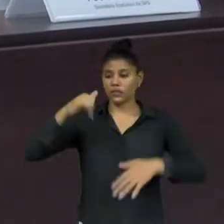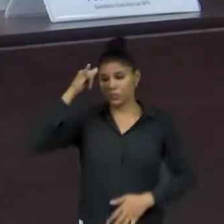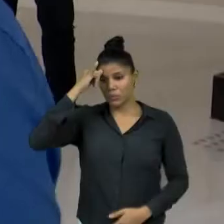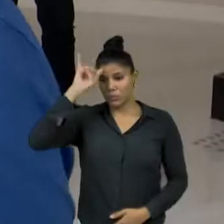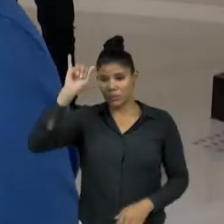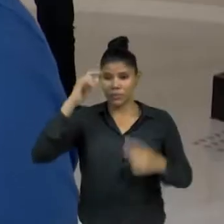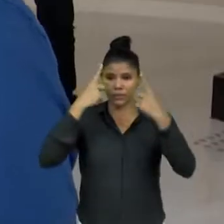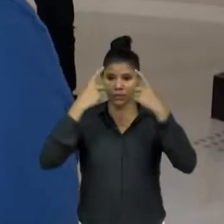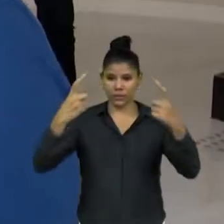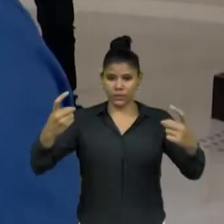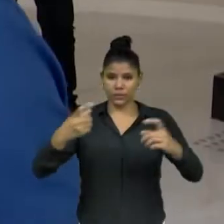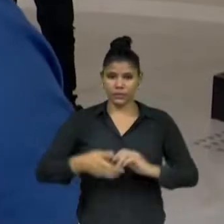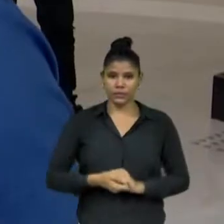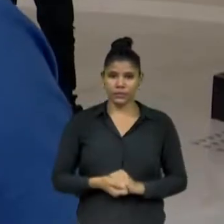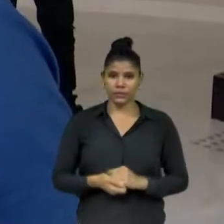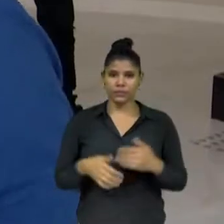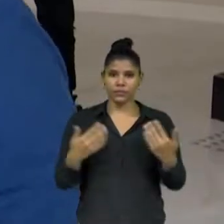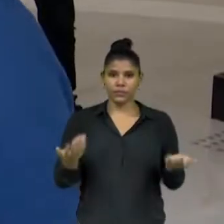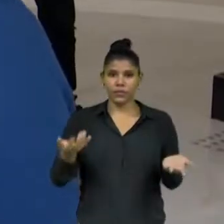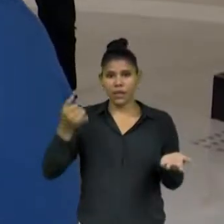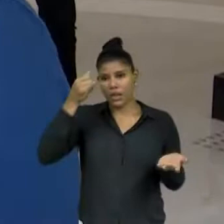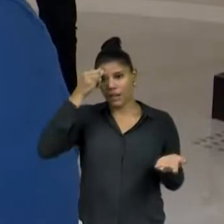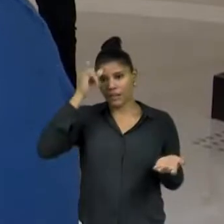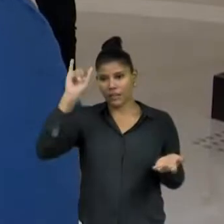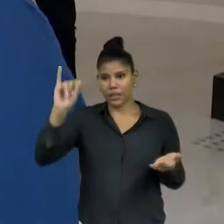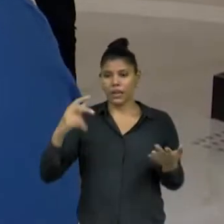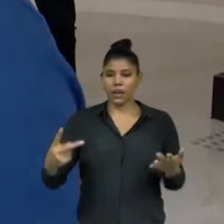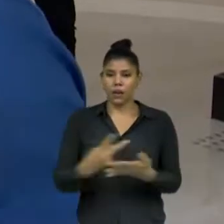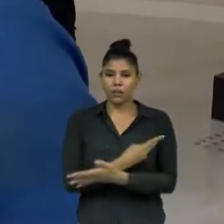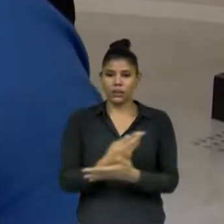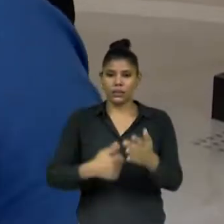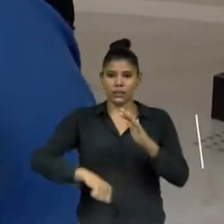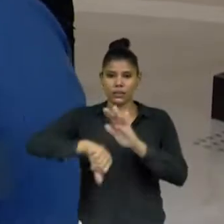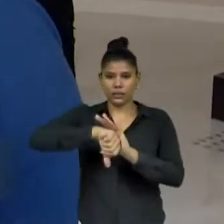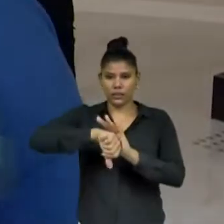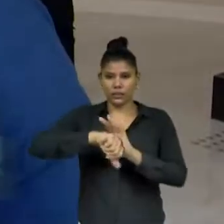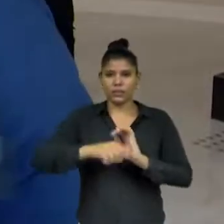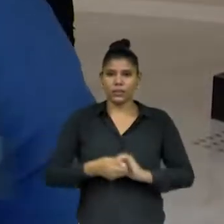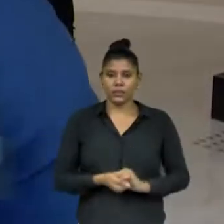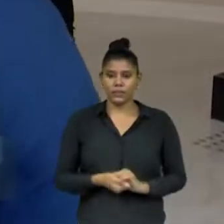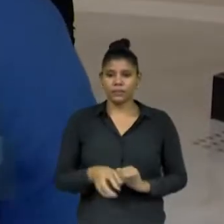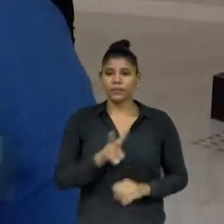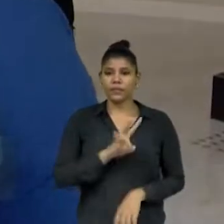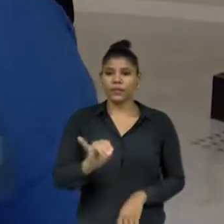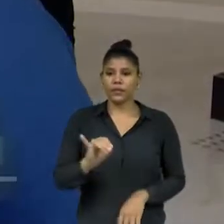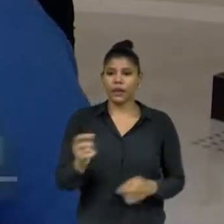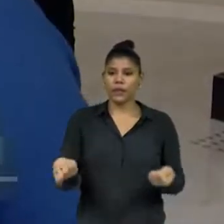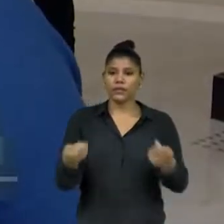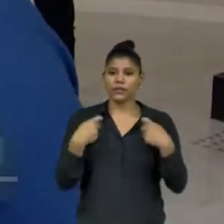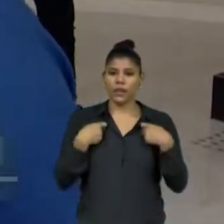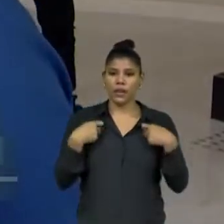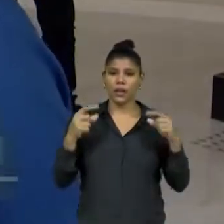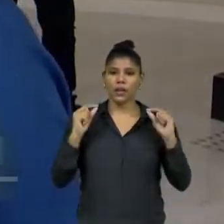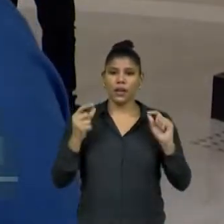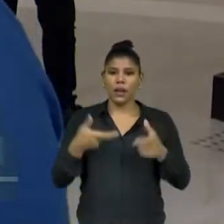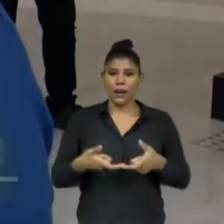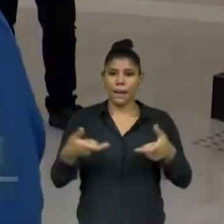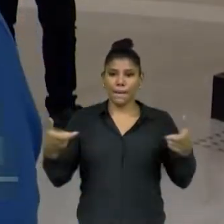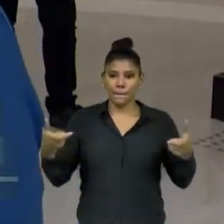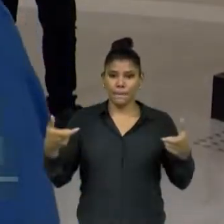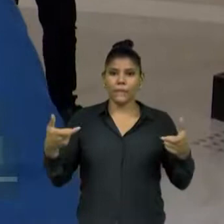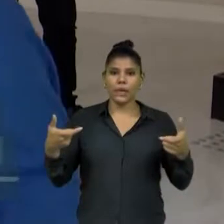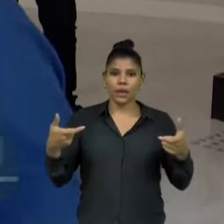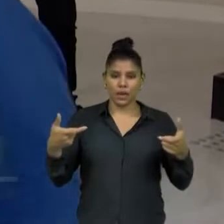violentos. Evitar que os crimes ocorram. E esse recurso vai nos permitir ampliar o policiamento